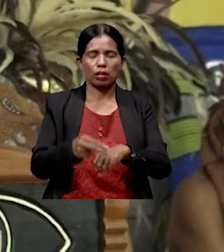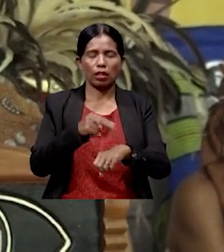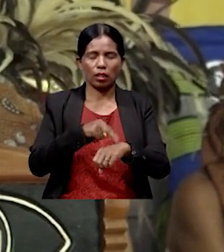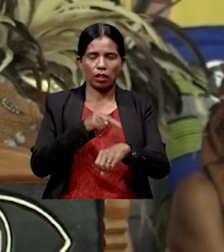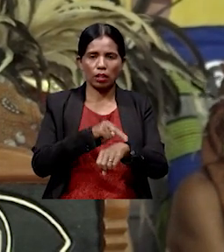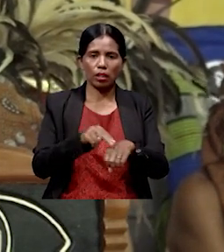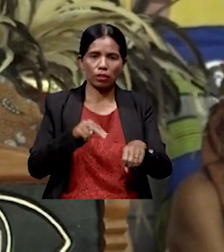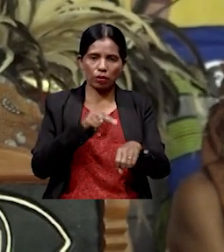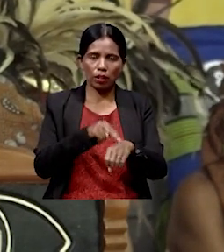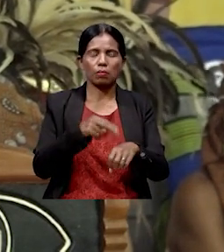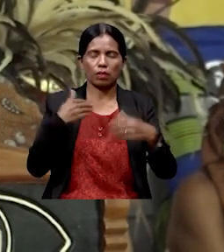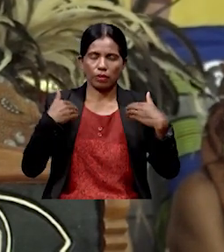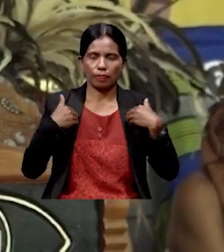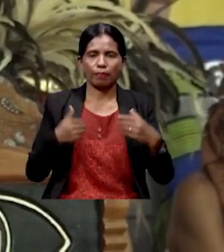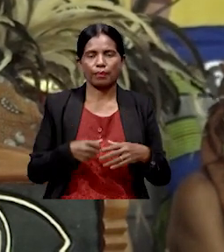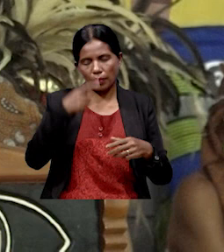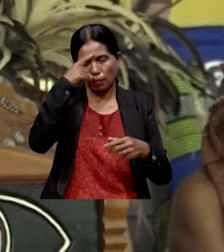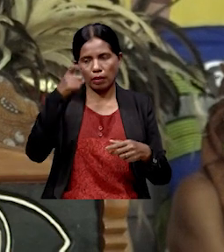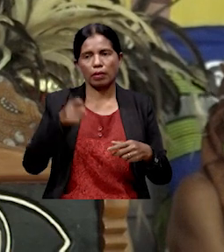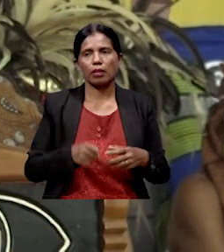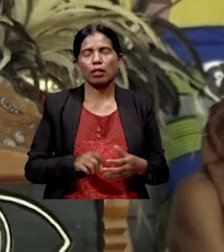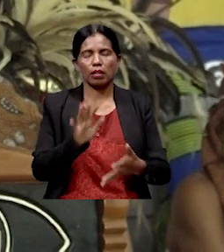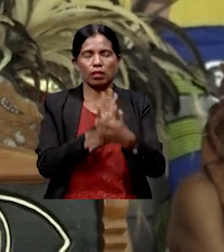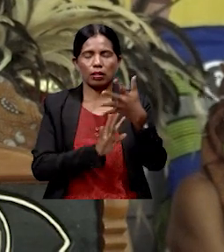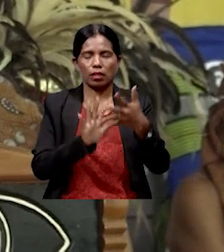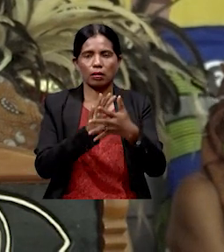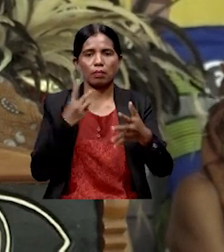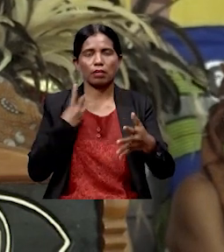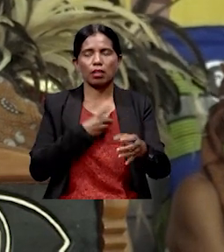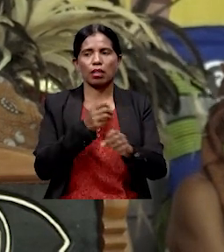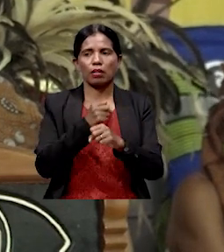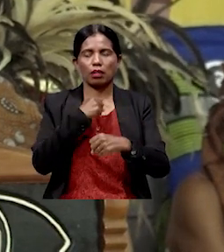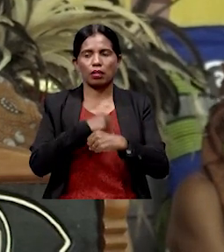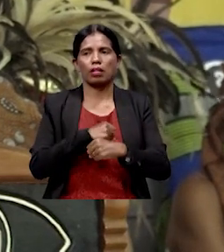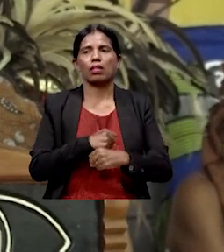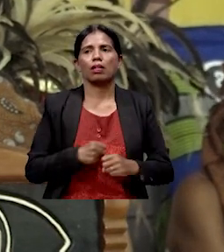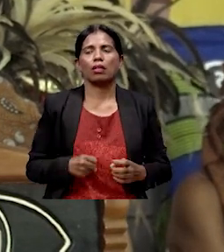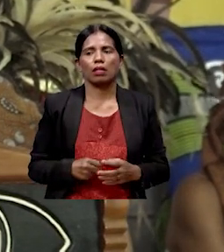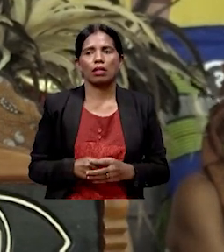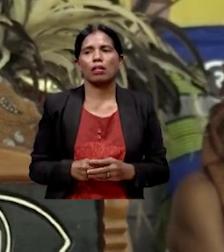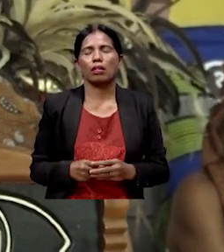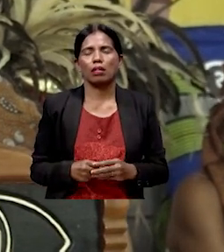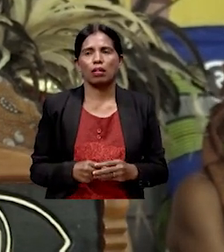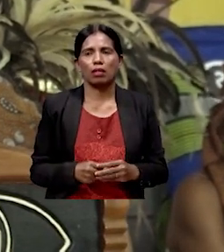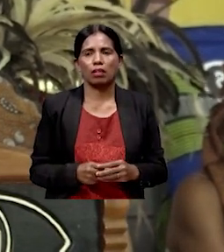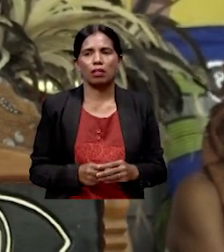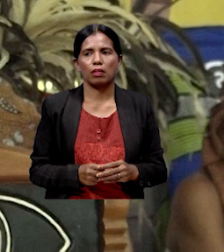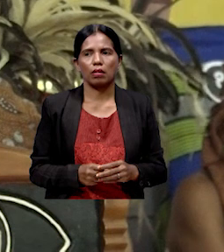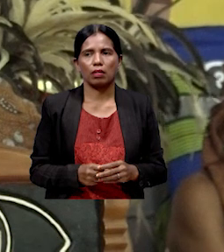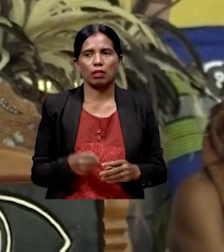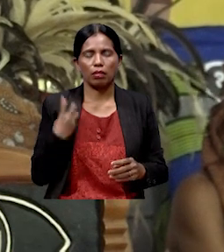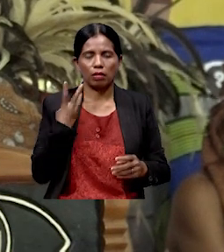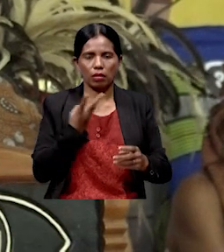Pedro. A Morena, que a cerimônia de leitura falou, além de assinar pacto, deve candidato